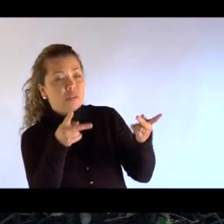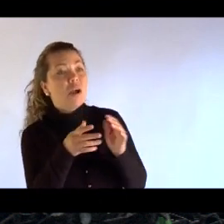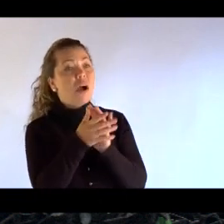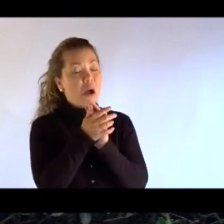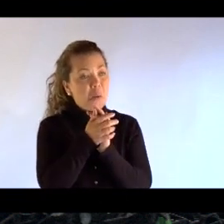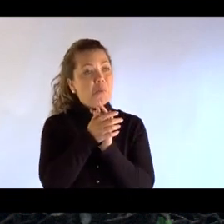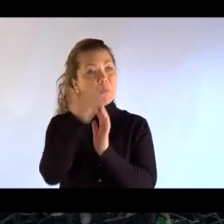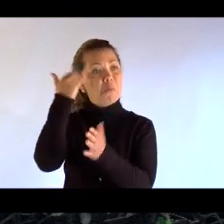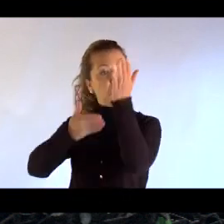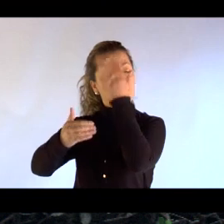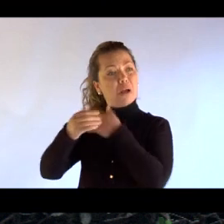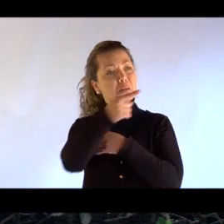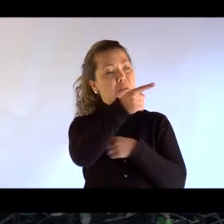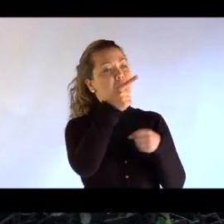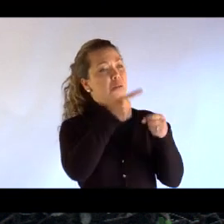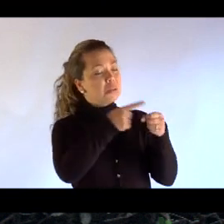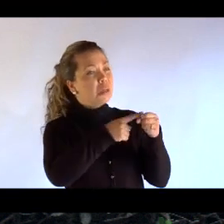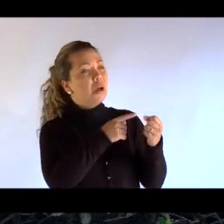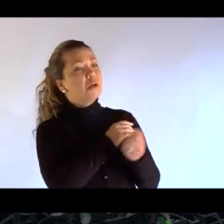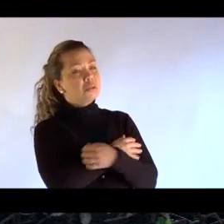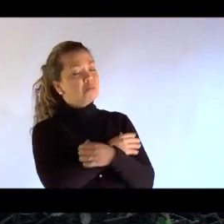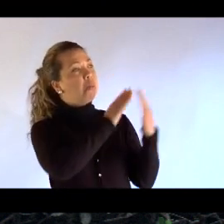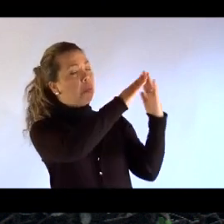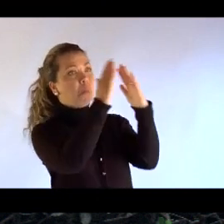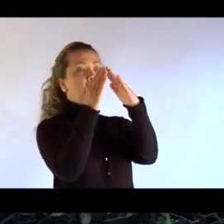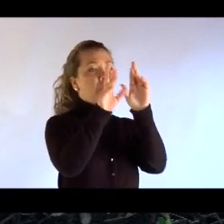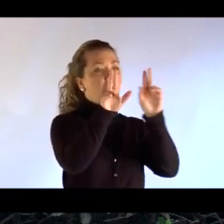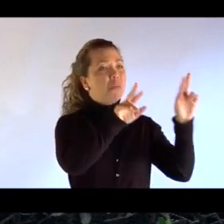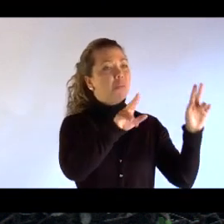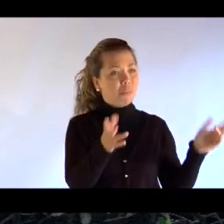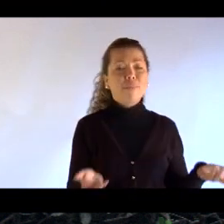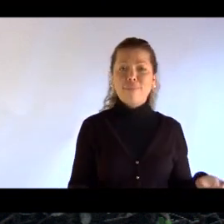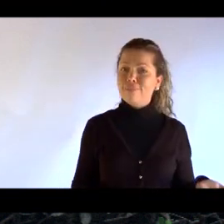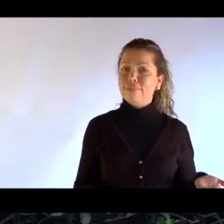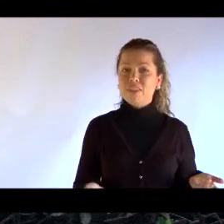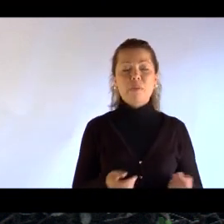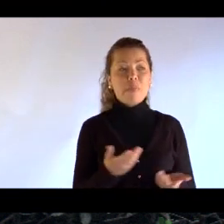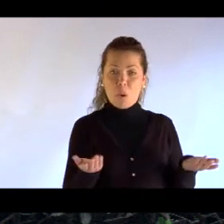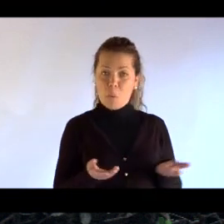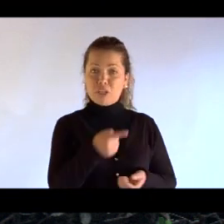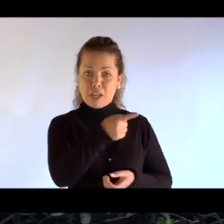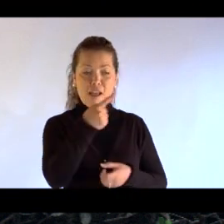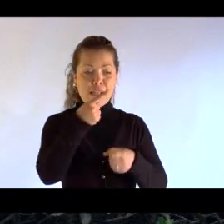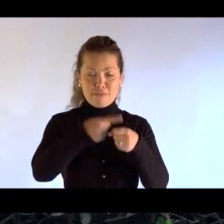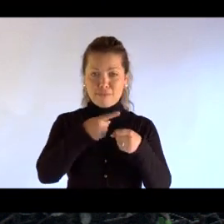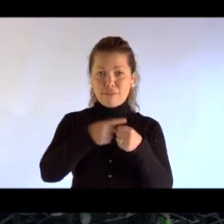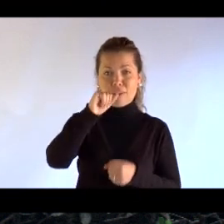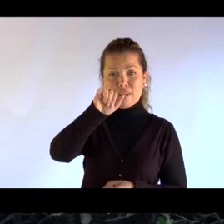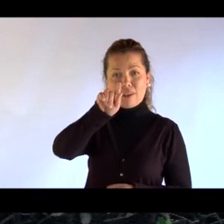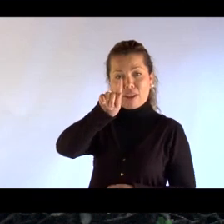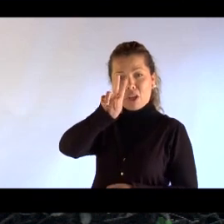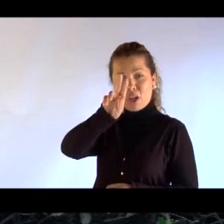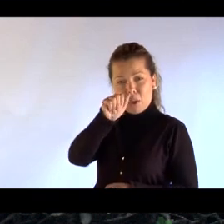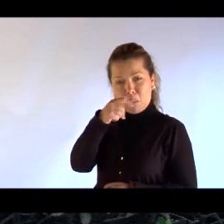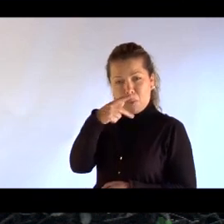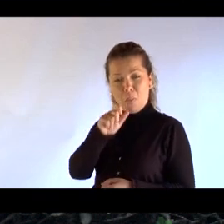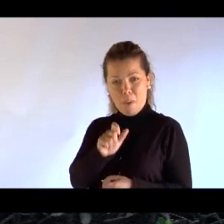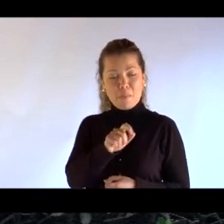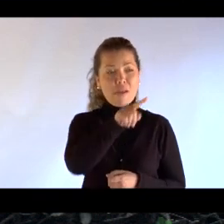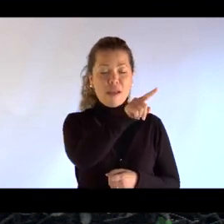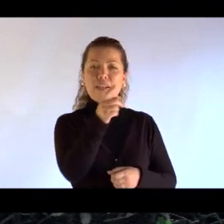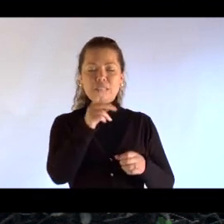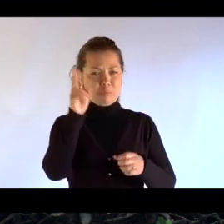Iguape e conta também sobre o Valo Grande, mas neste caso é o inverso da história. A baixa salinidade fez com que os mariscos